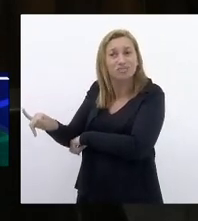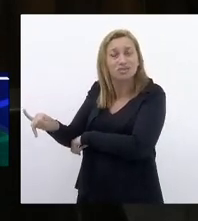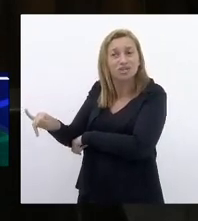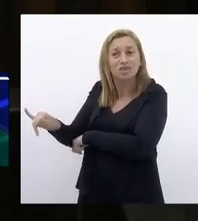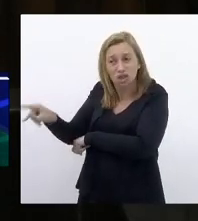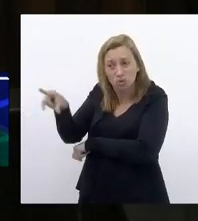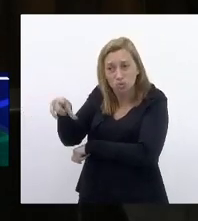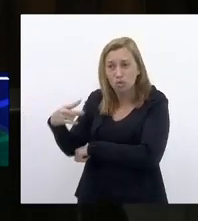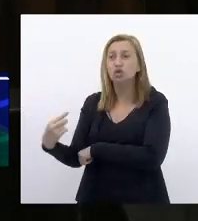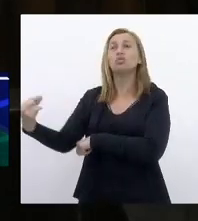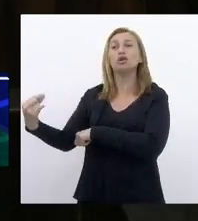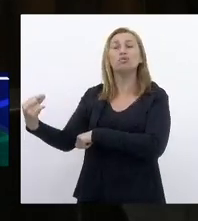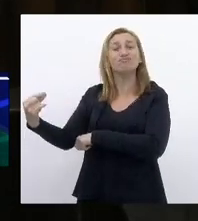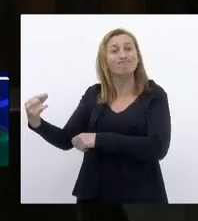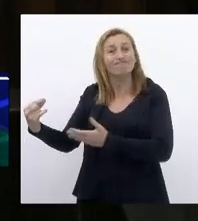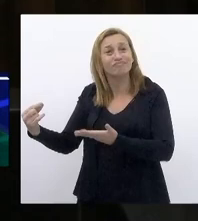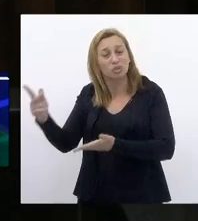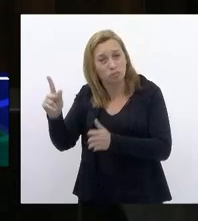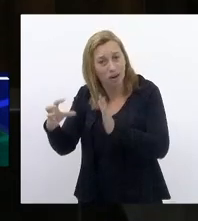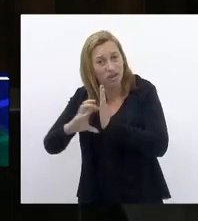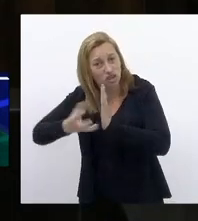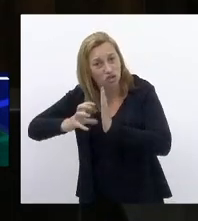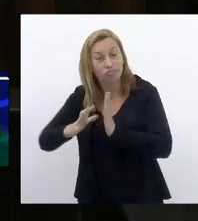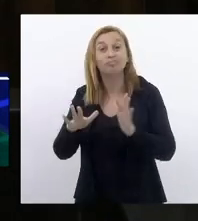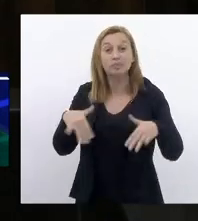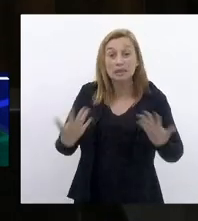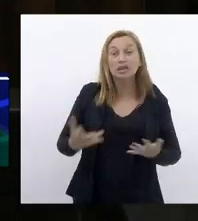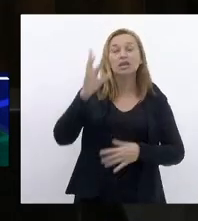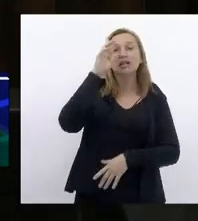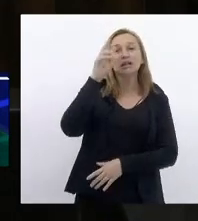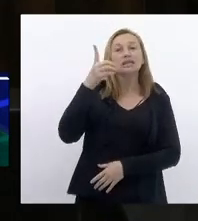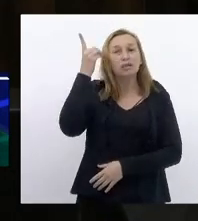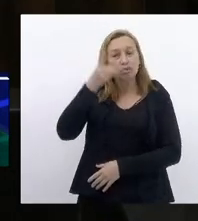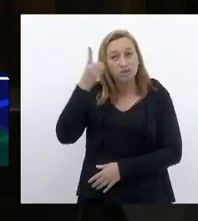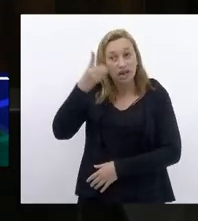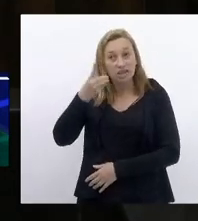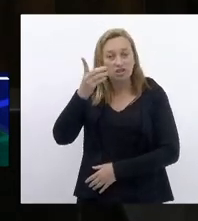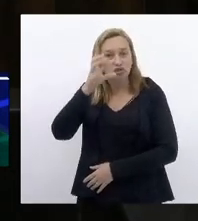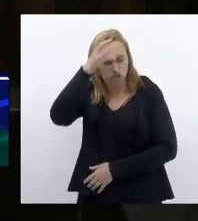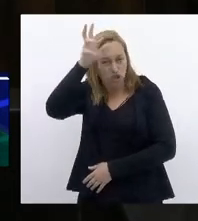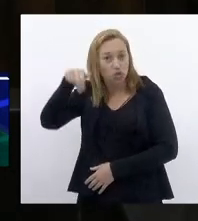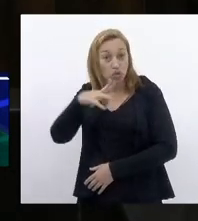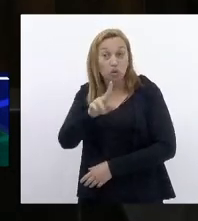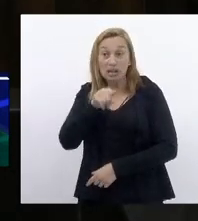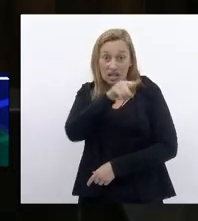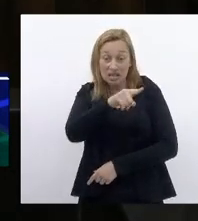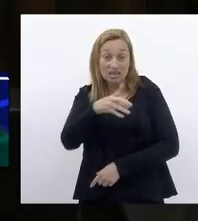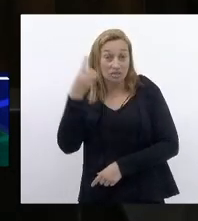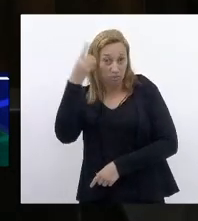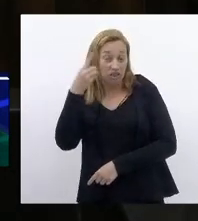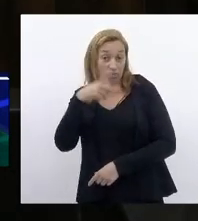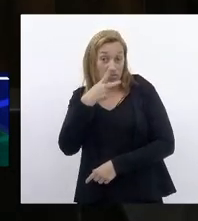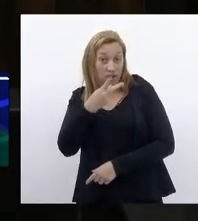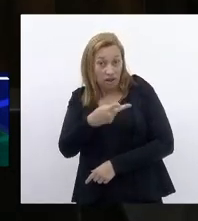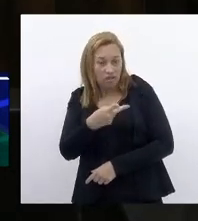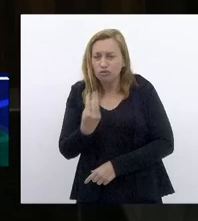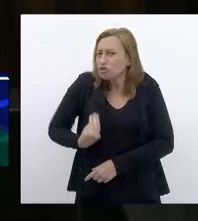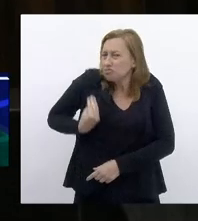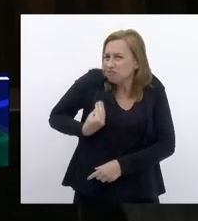elegeu. Além disso, deputada Tia Ju, esse mesmo deputado, ele